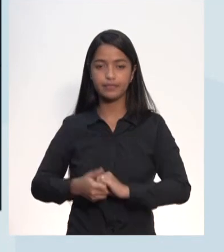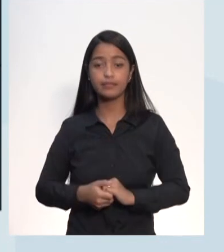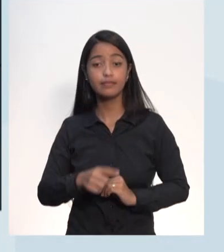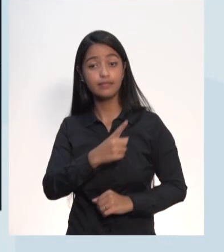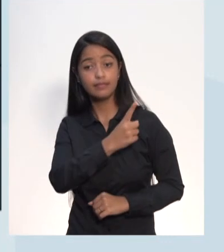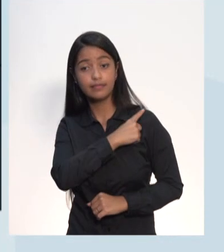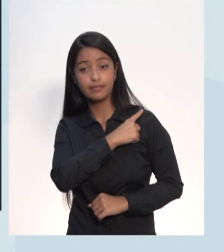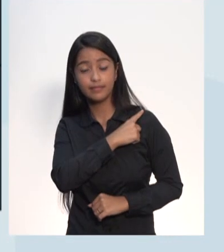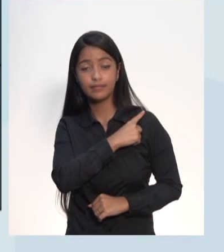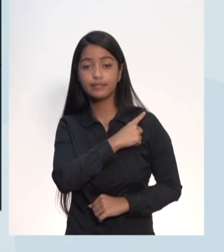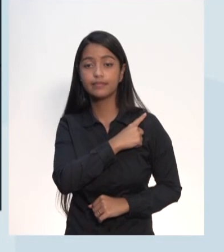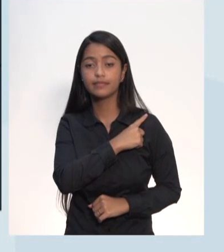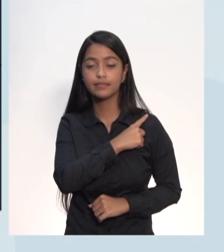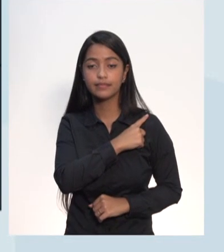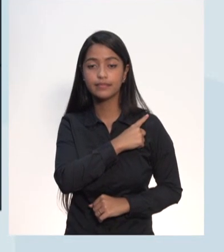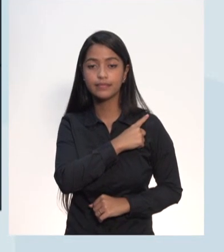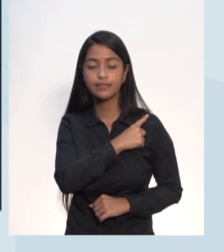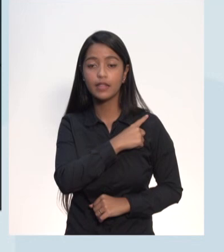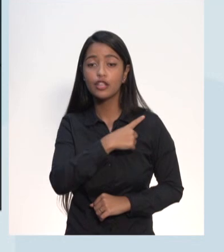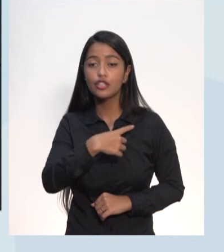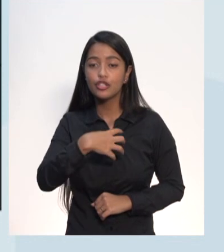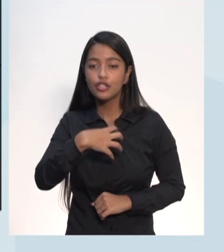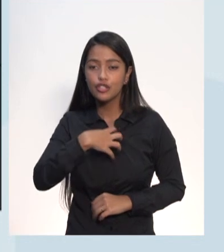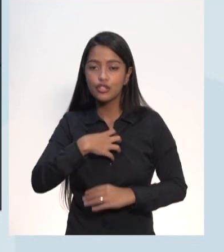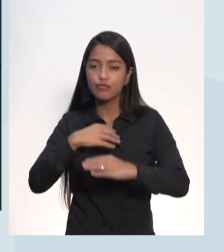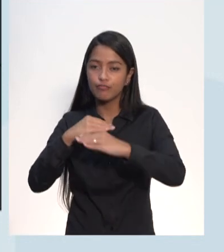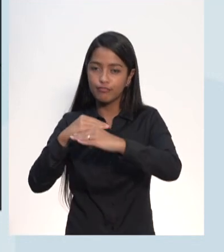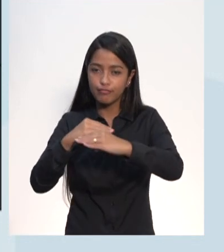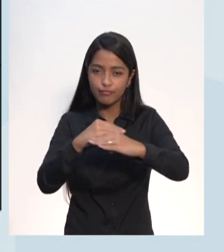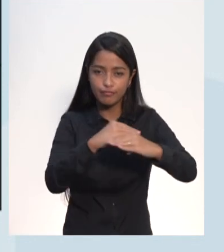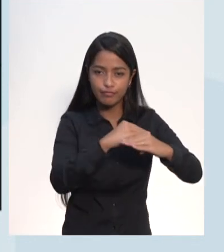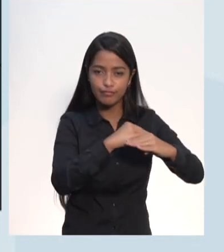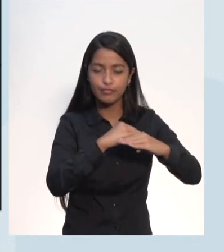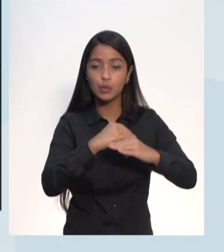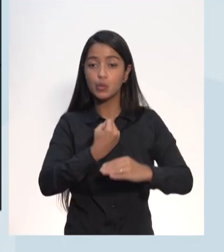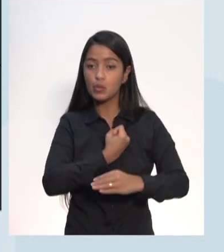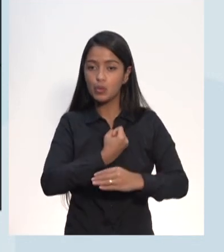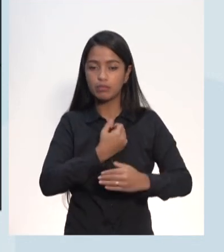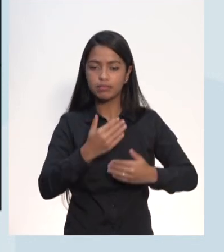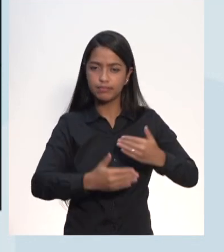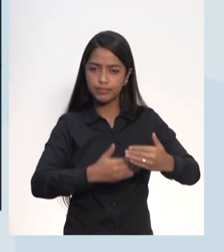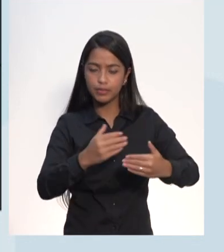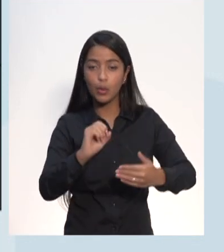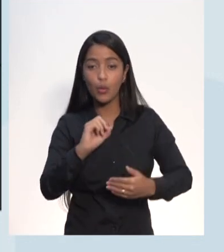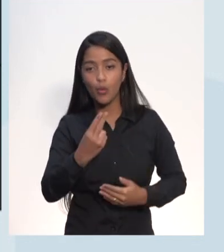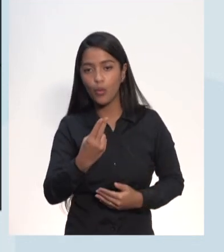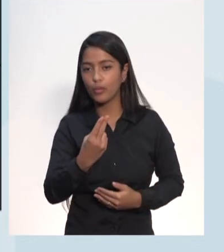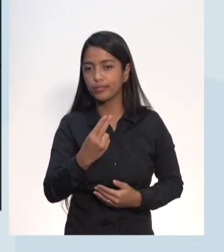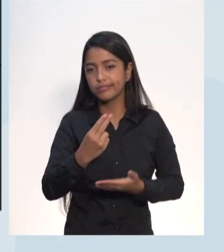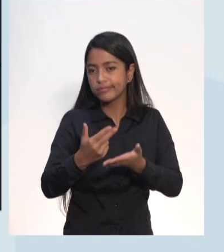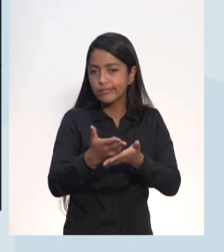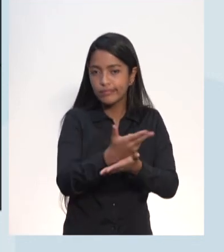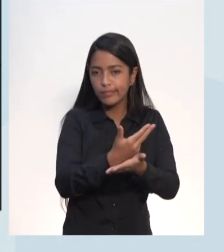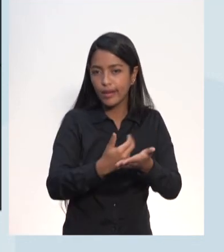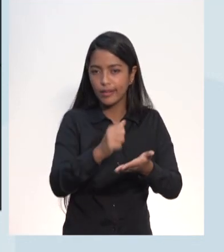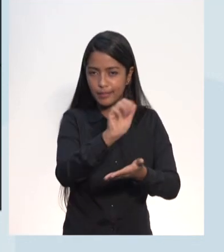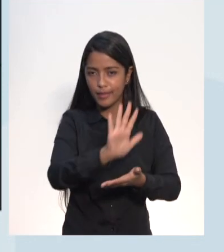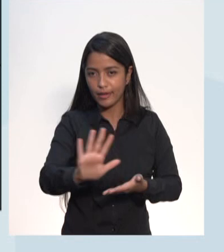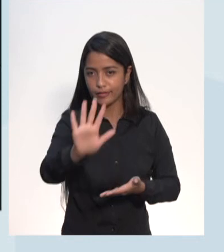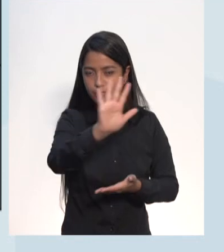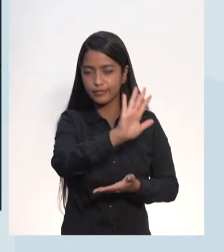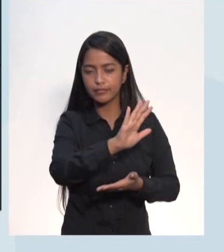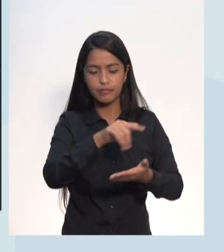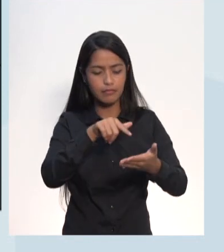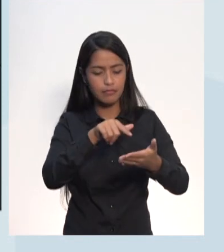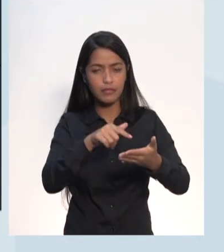reconhecer padrões de irregularidades em sequências numéricas ou de imagens, expressando-as